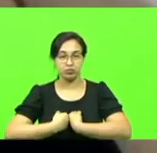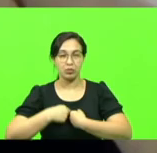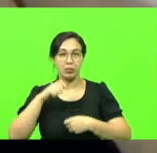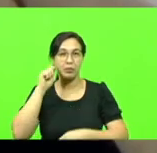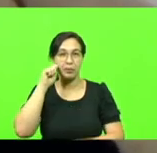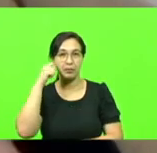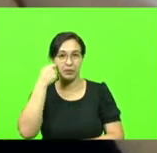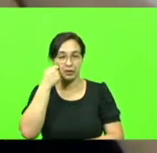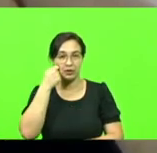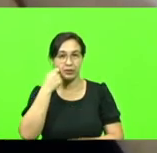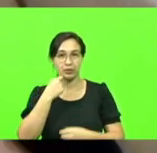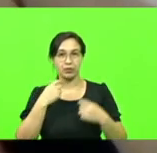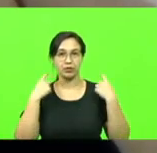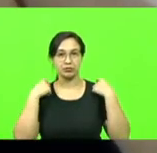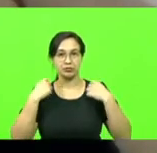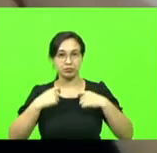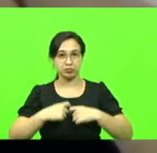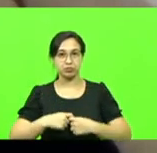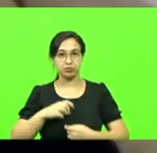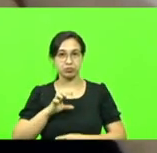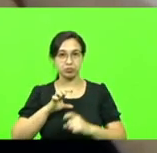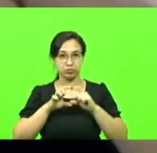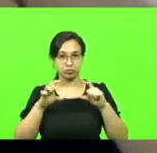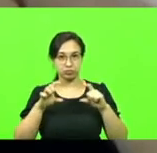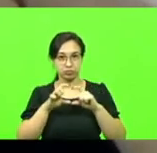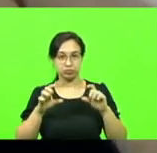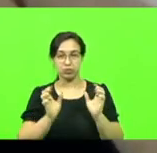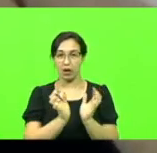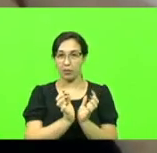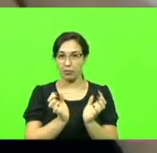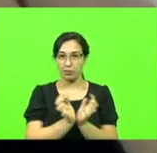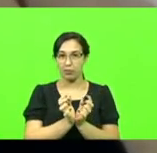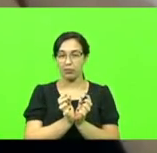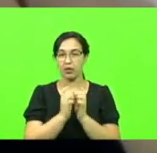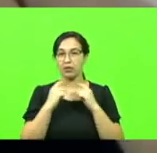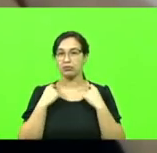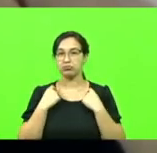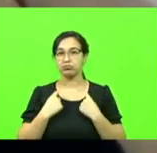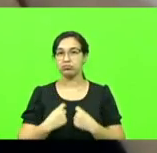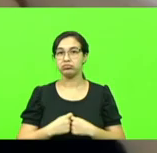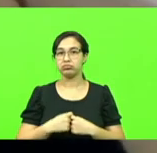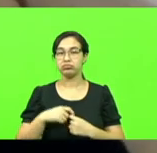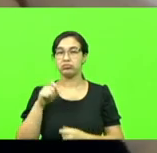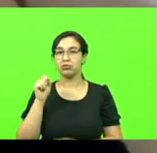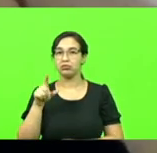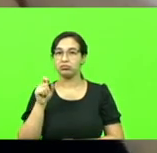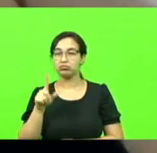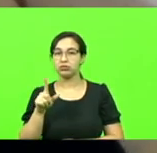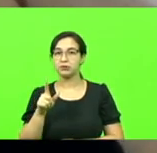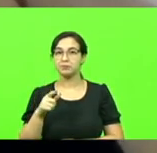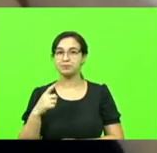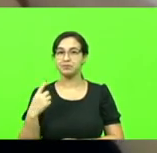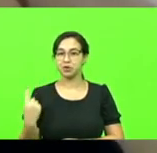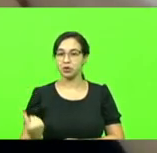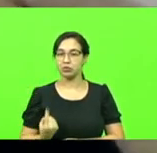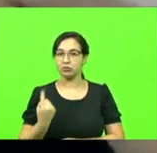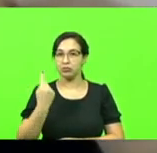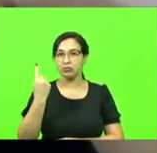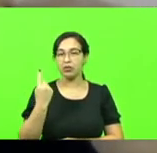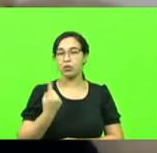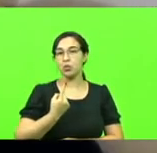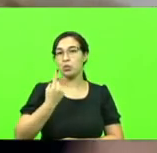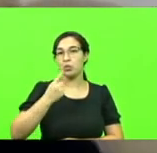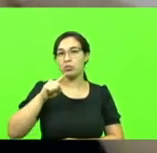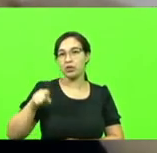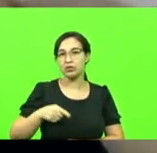momento o crachá da PAI, com cordão azul, azul marinho, e tenho 1,65m de altura, nesse momento